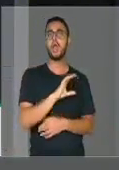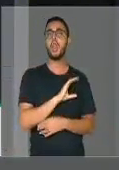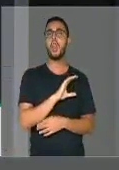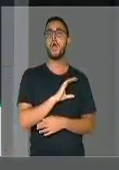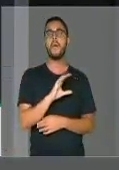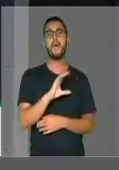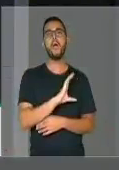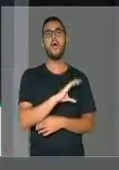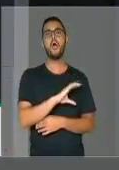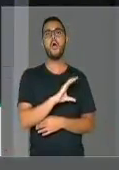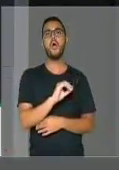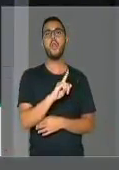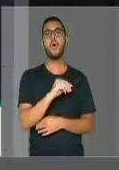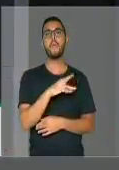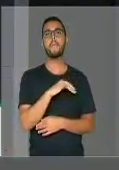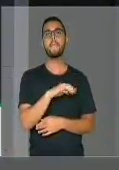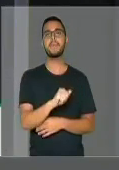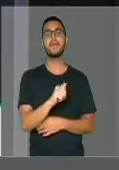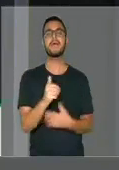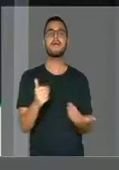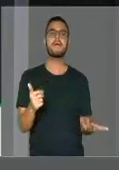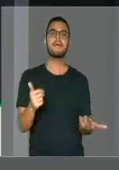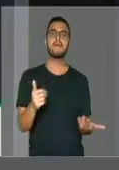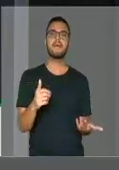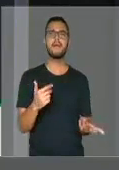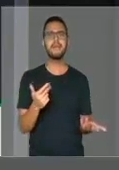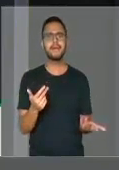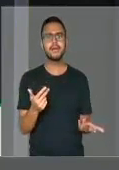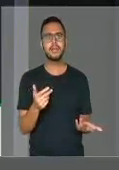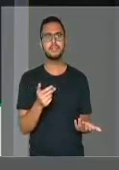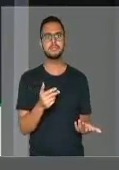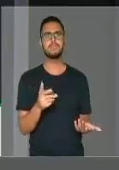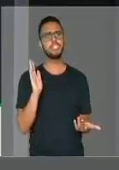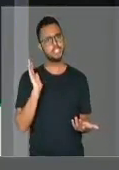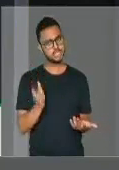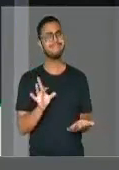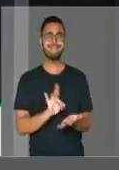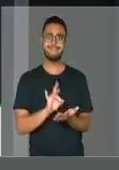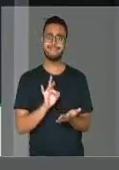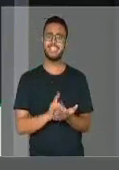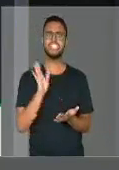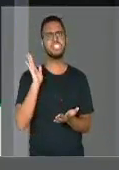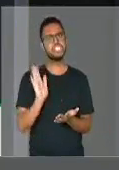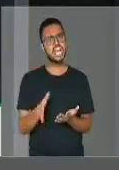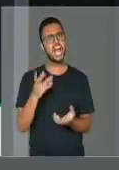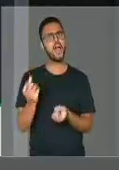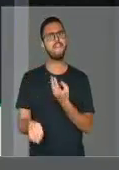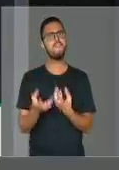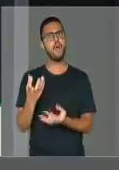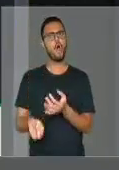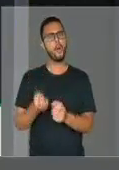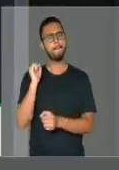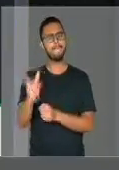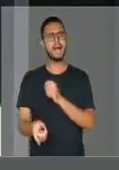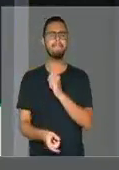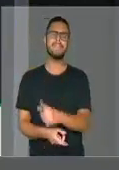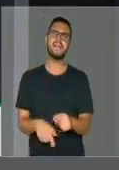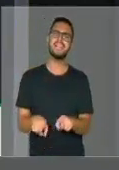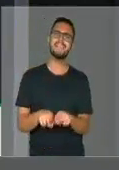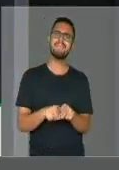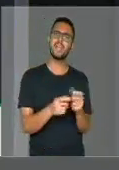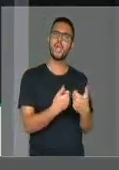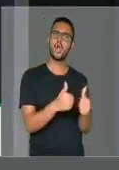é verdade, e é verdade. Nós já tivemos depredação de patrimônio público, queima de ônibus do transporte